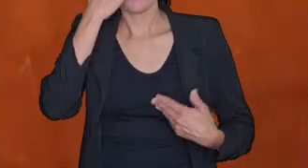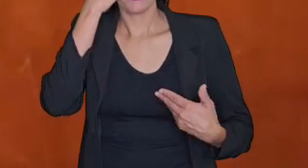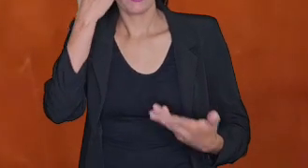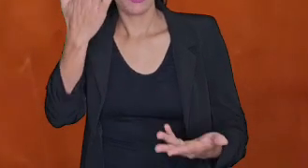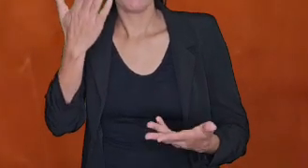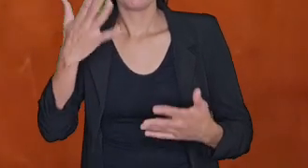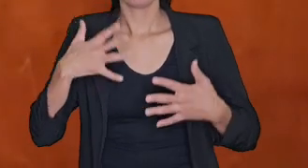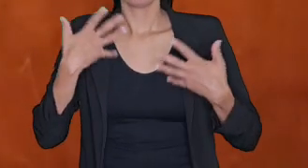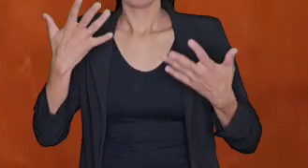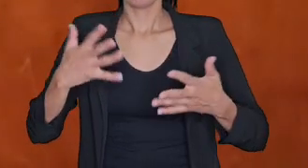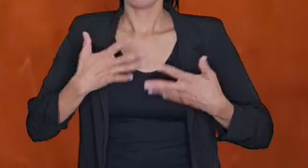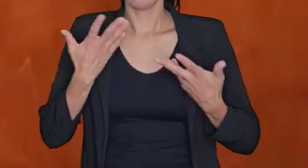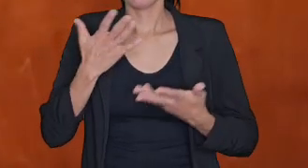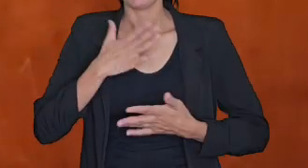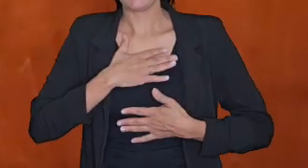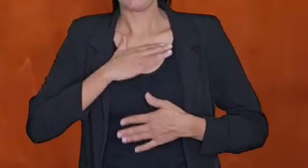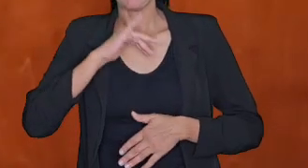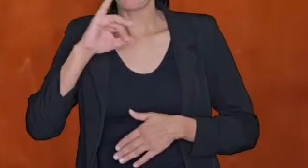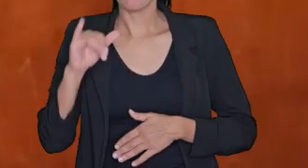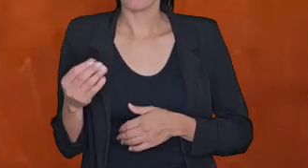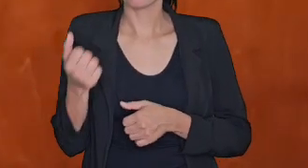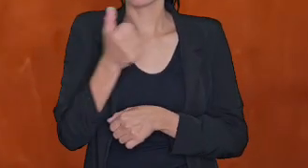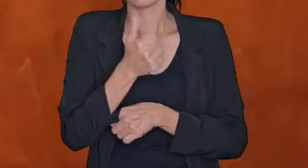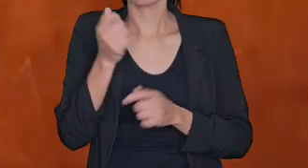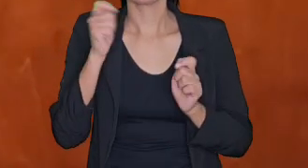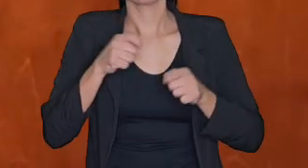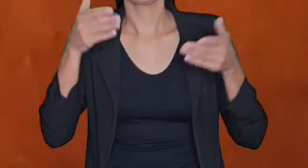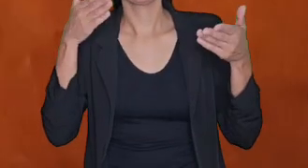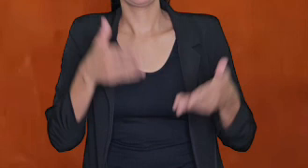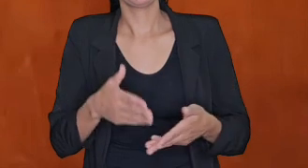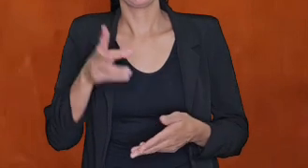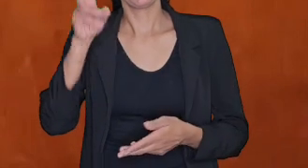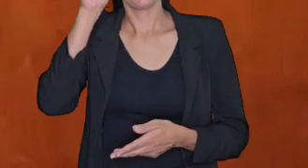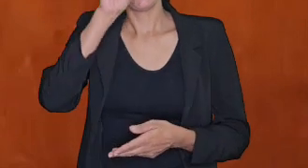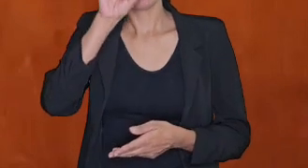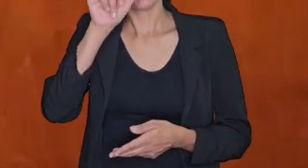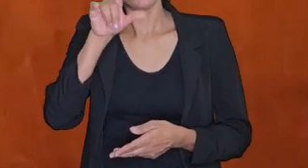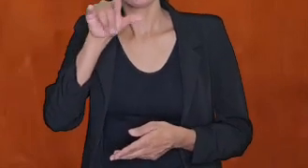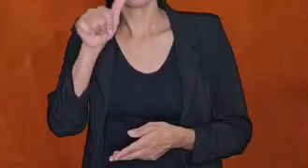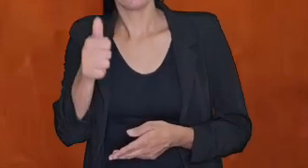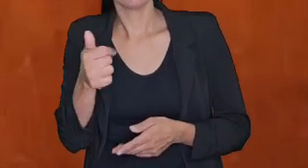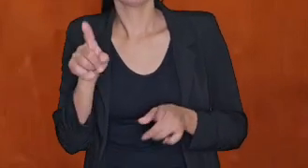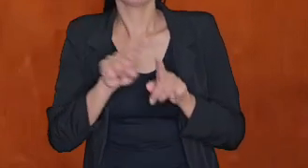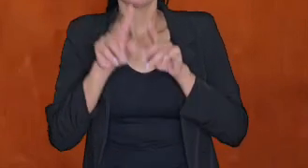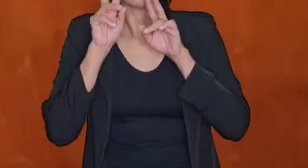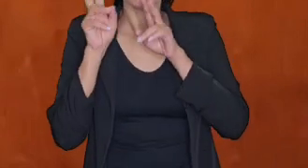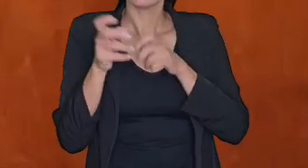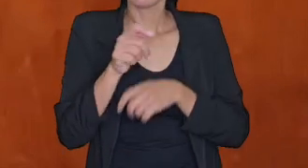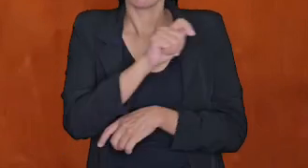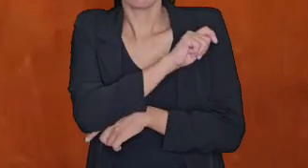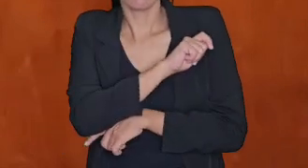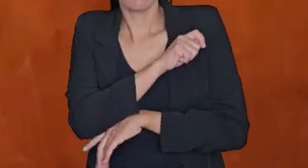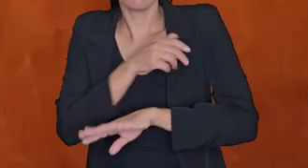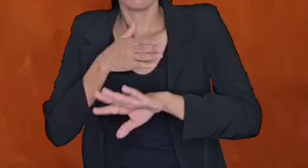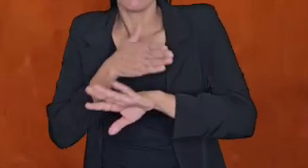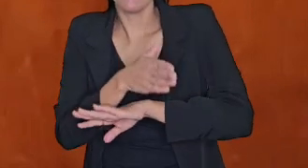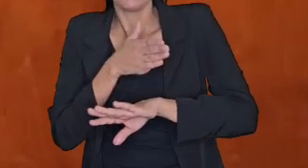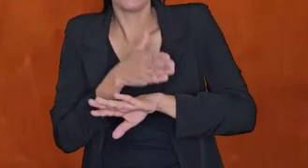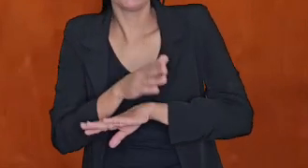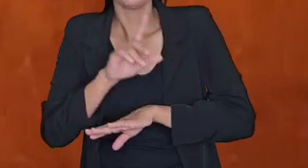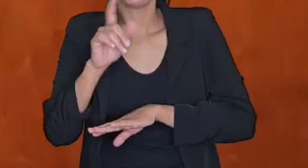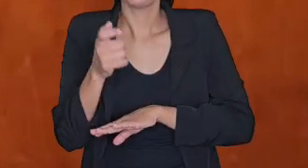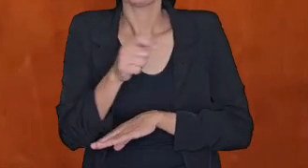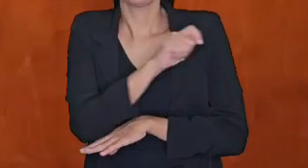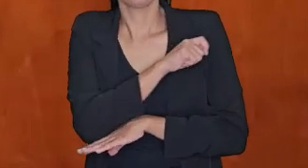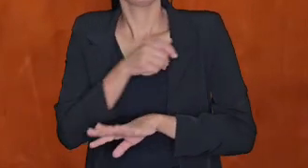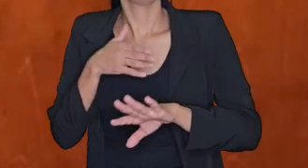sucessões, reiterando uma vez mais o meu agradecimento, a minha alegria e o meu privilégio de ter participado nesses 2 dias e ter